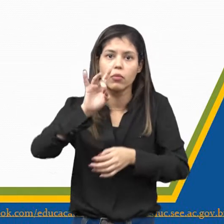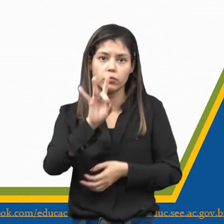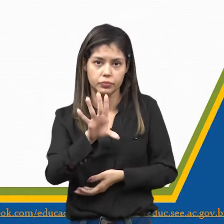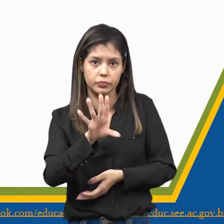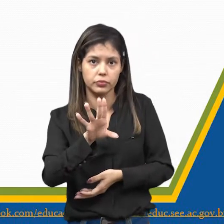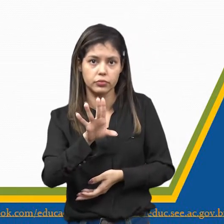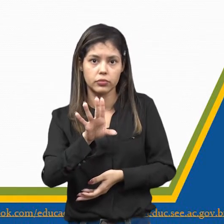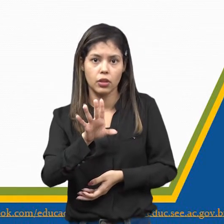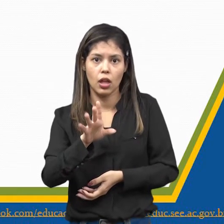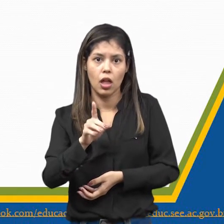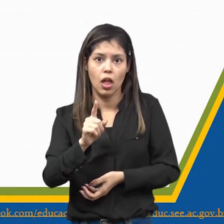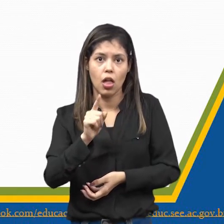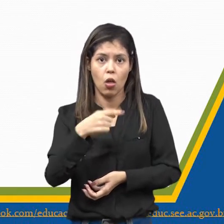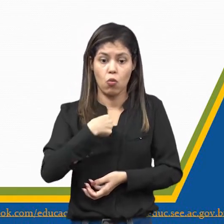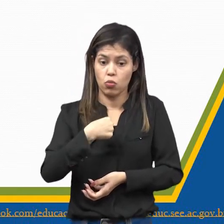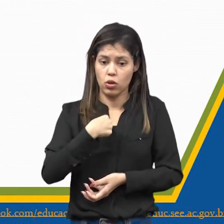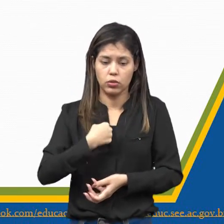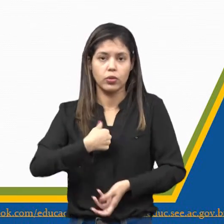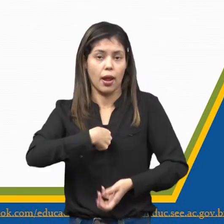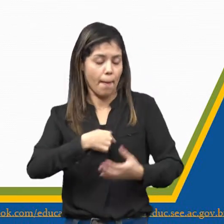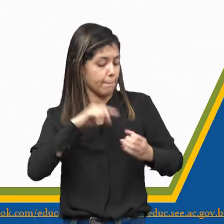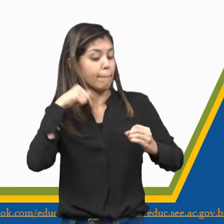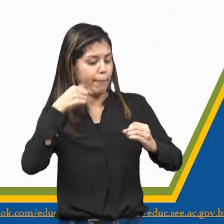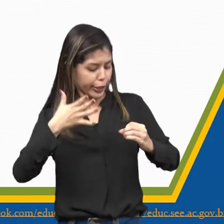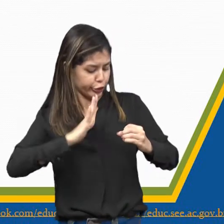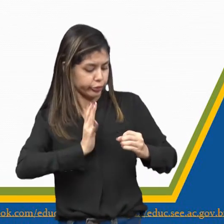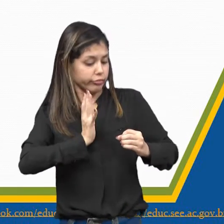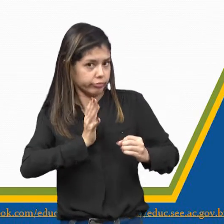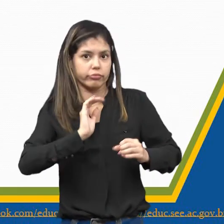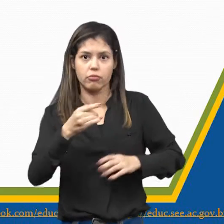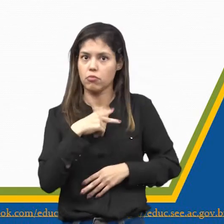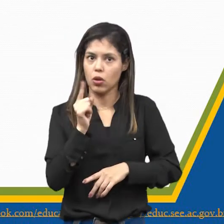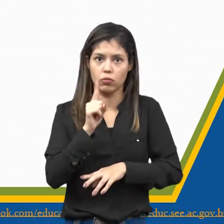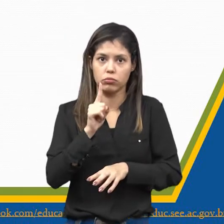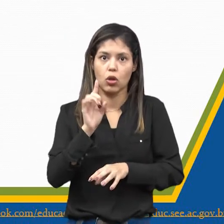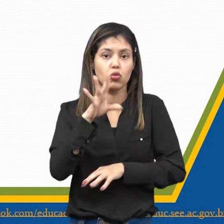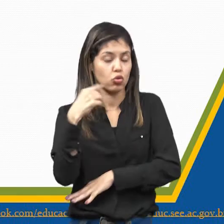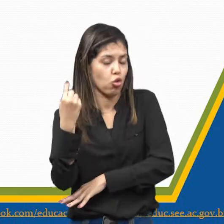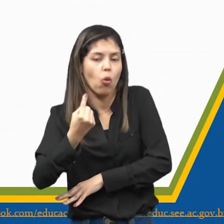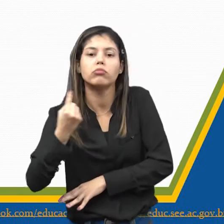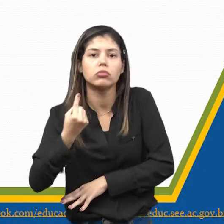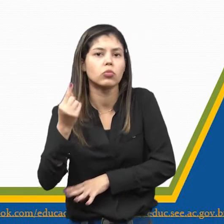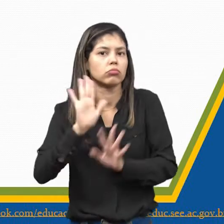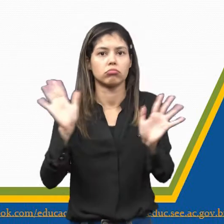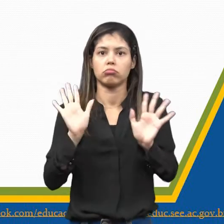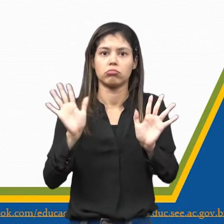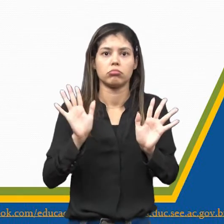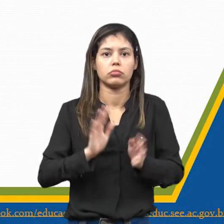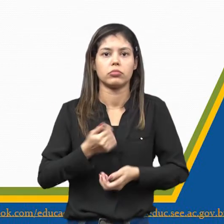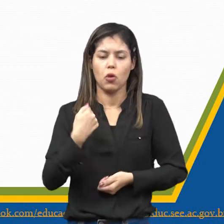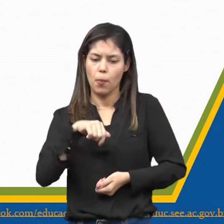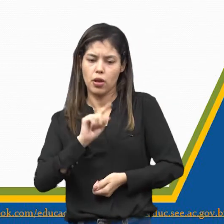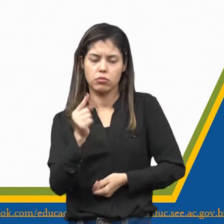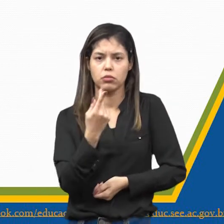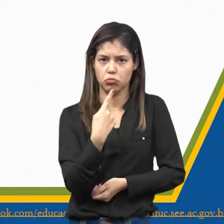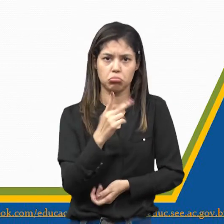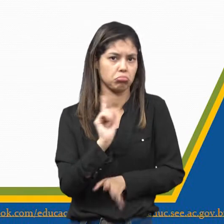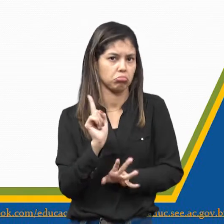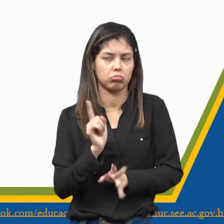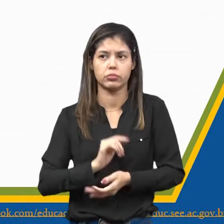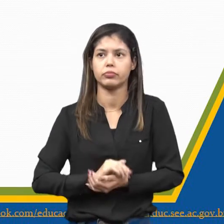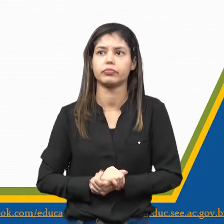também não se encontra sob o nosso controle consciente e ele é o único músculo que controla a si mesmo.